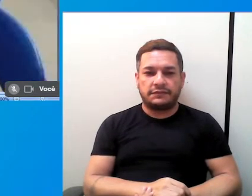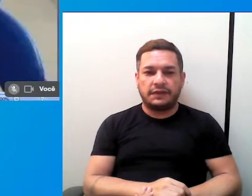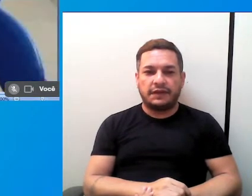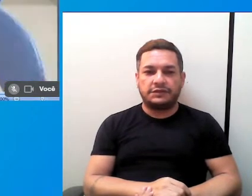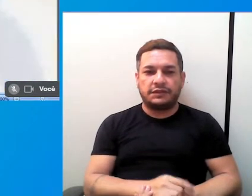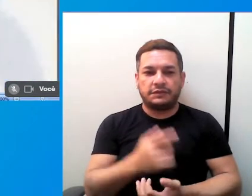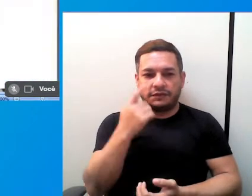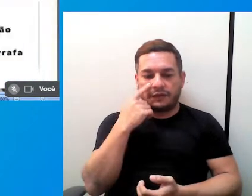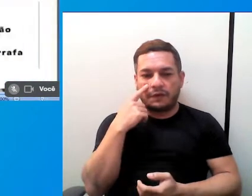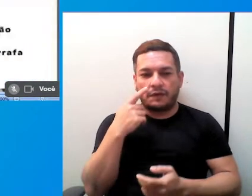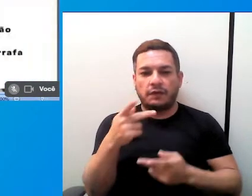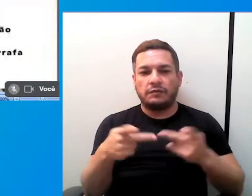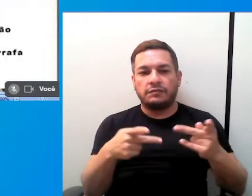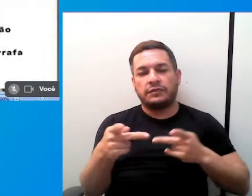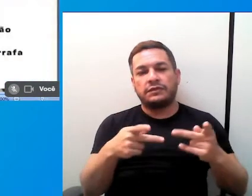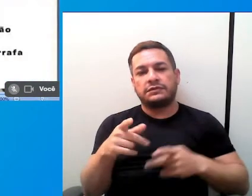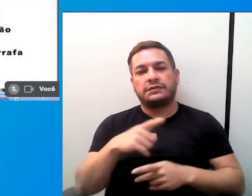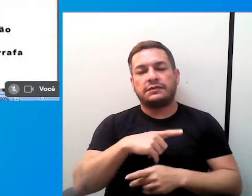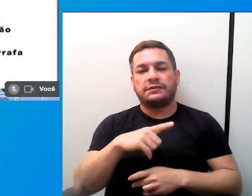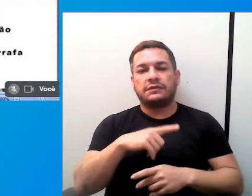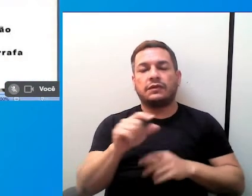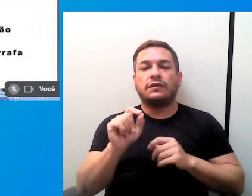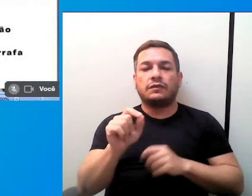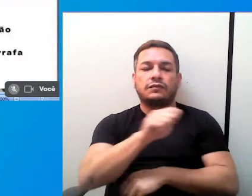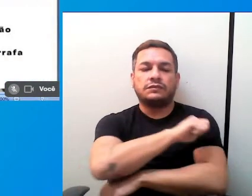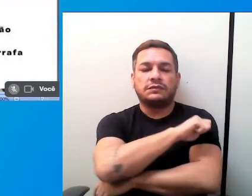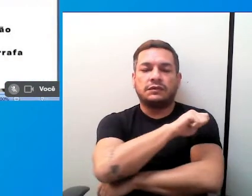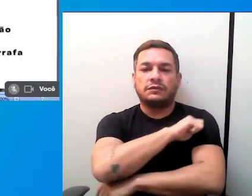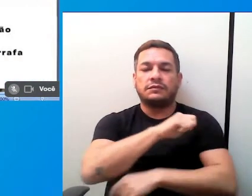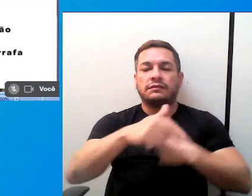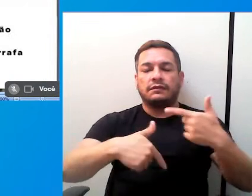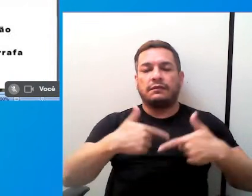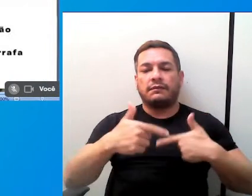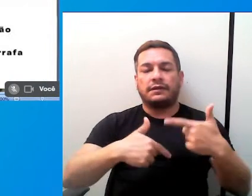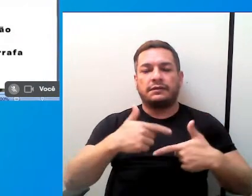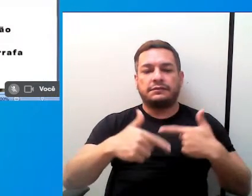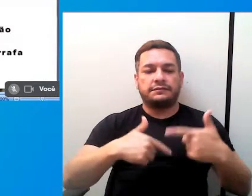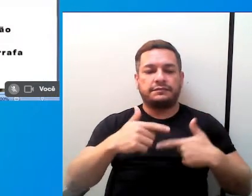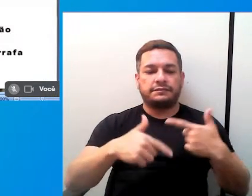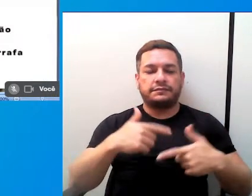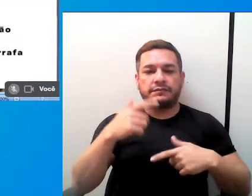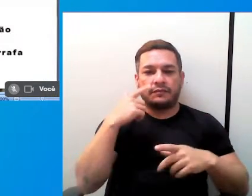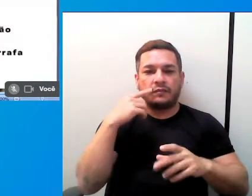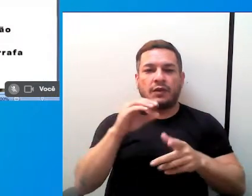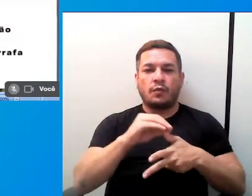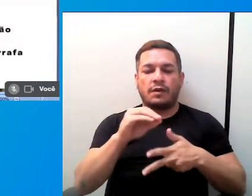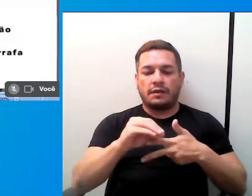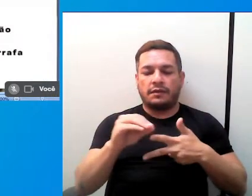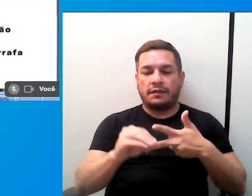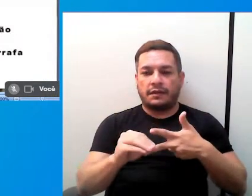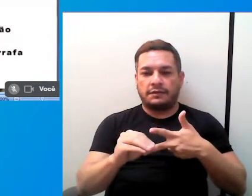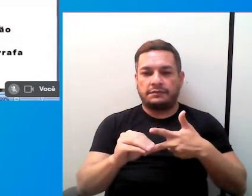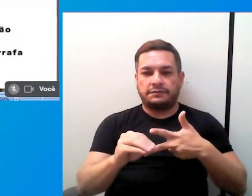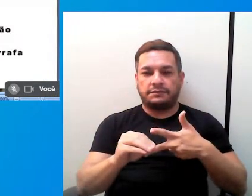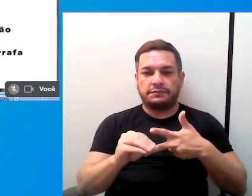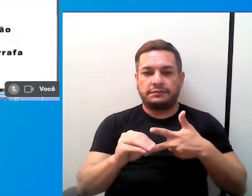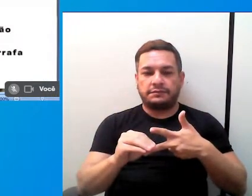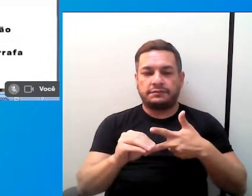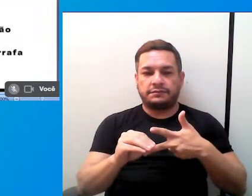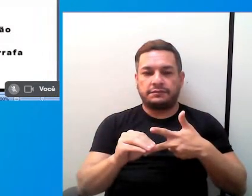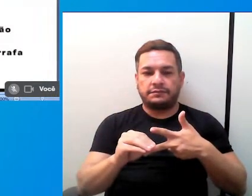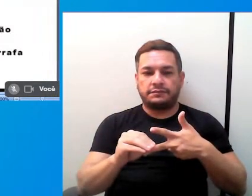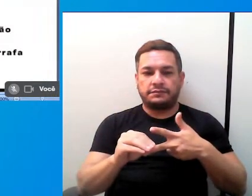Esse é o resultado de um projeto onde os alunos estavam trabalhando o Enem, né,